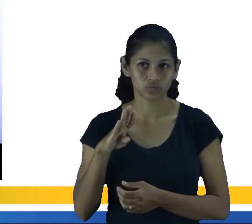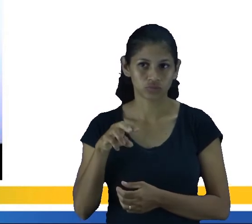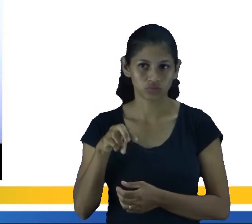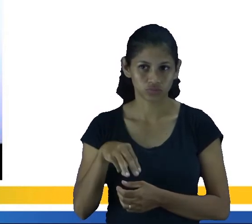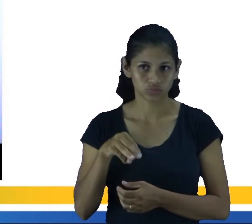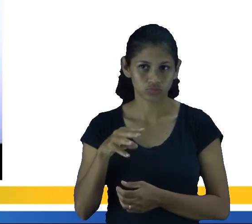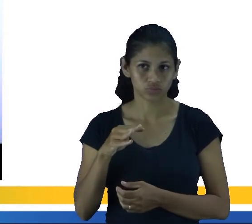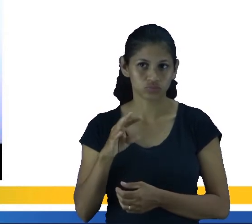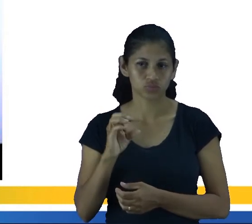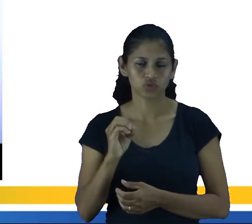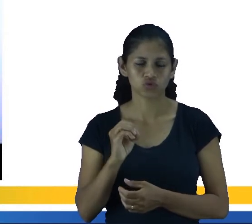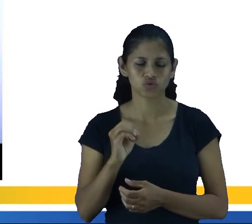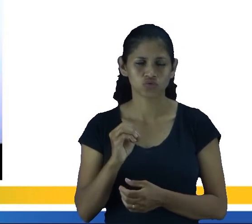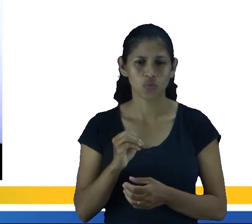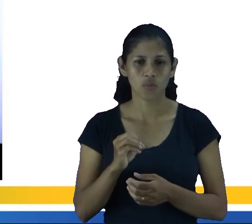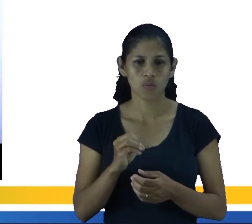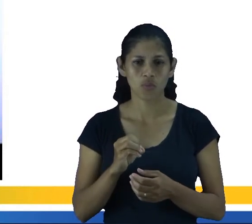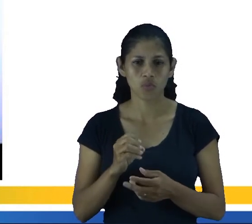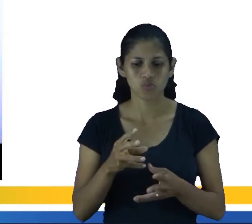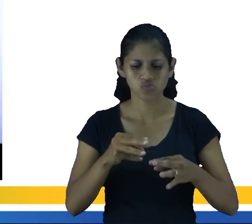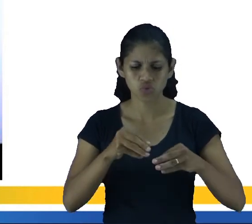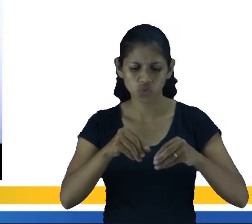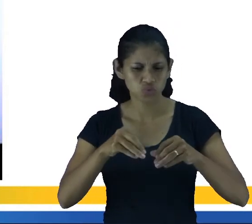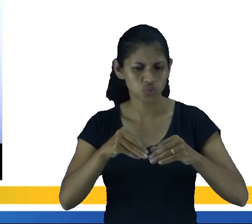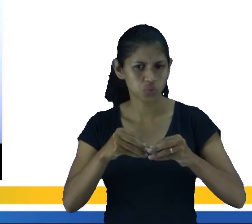O cobre aqui é insolúvel, então ele vai formar o quê?